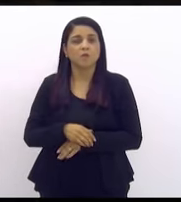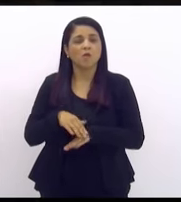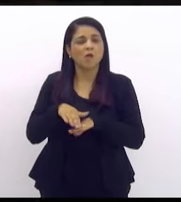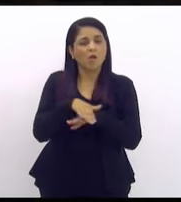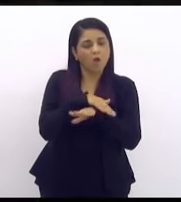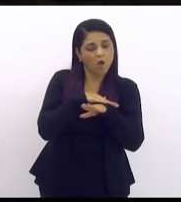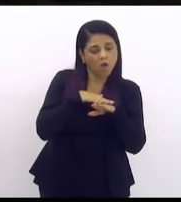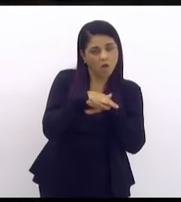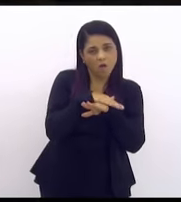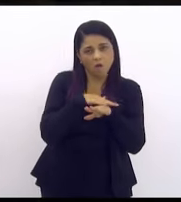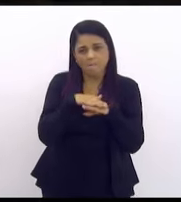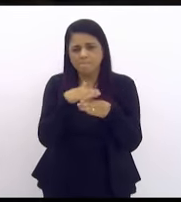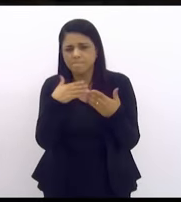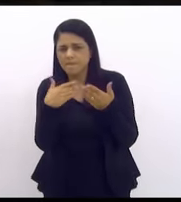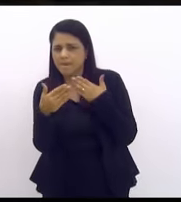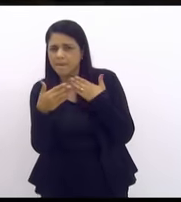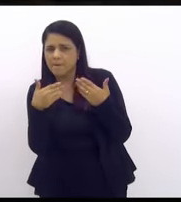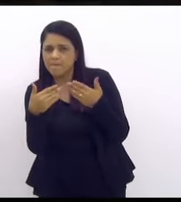conversamos